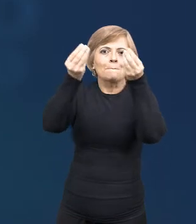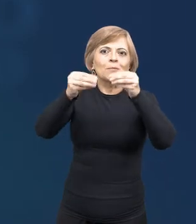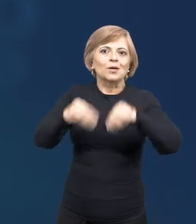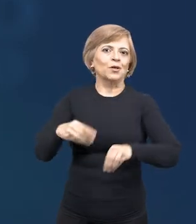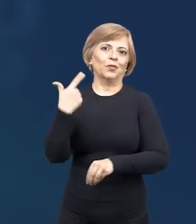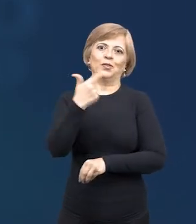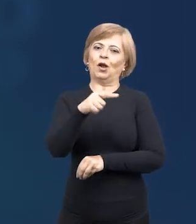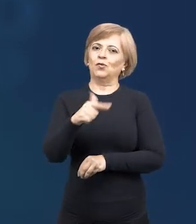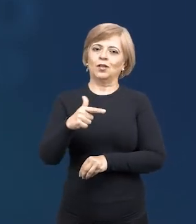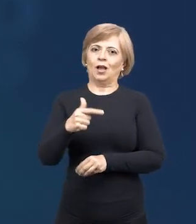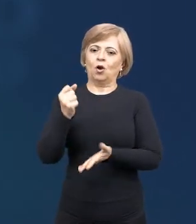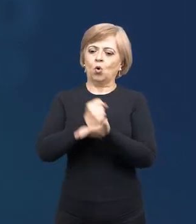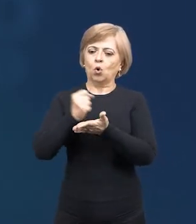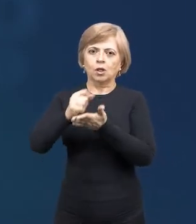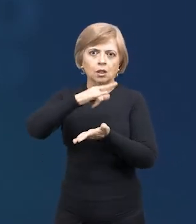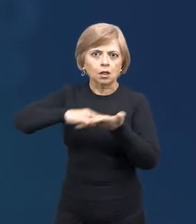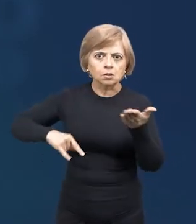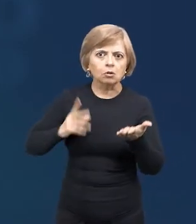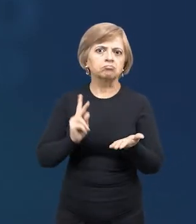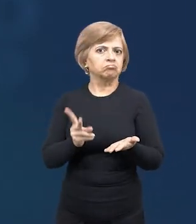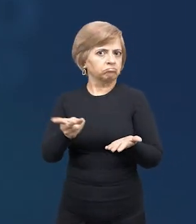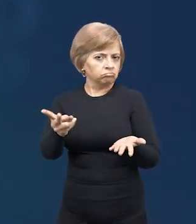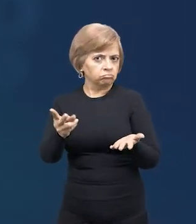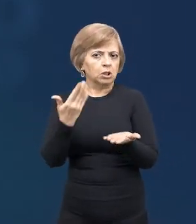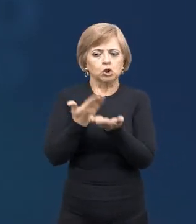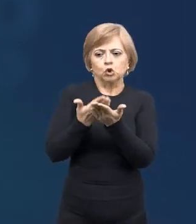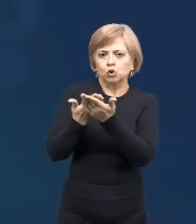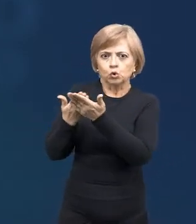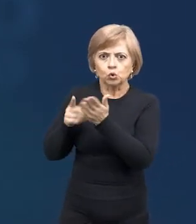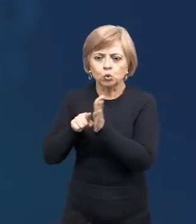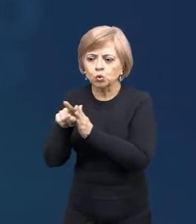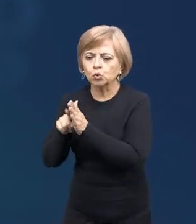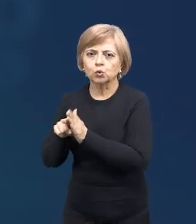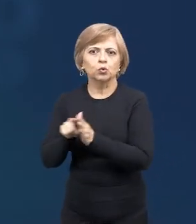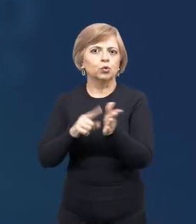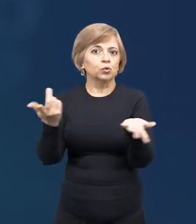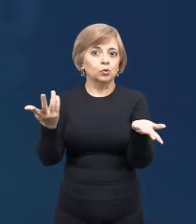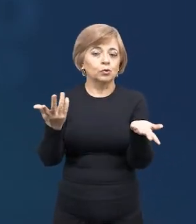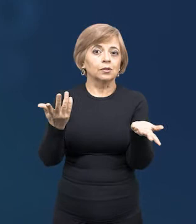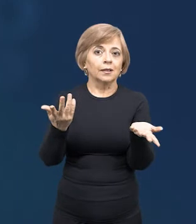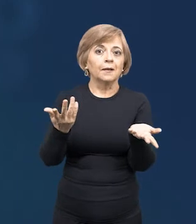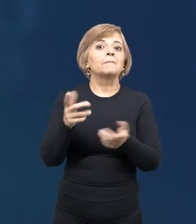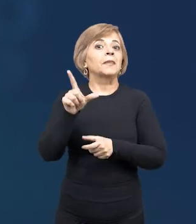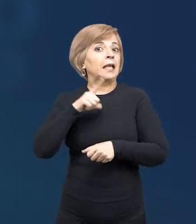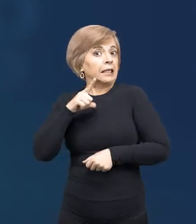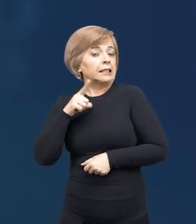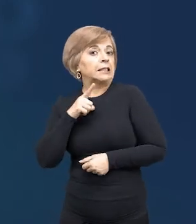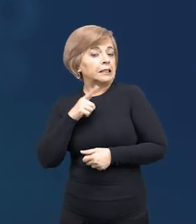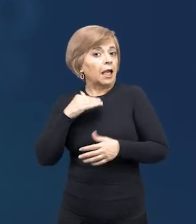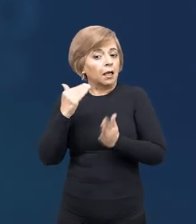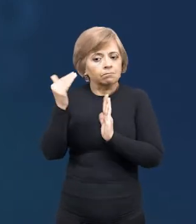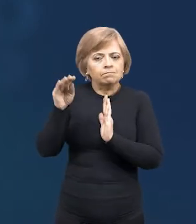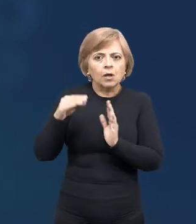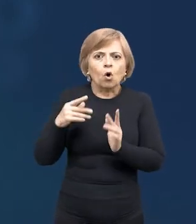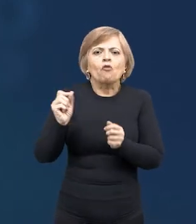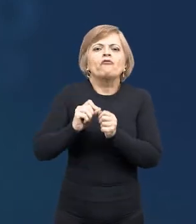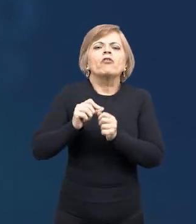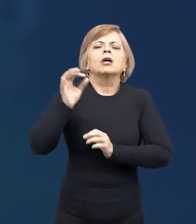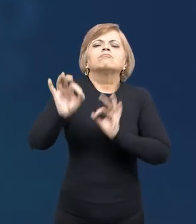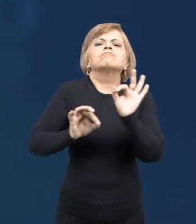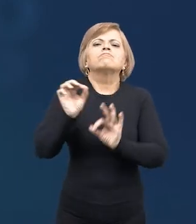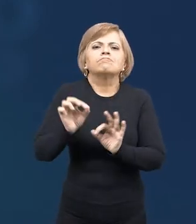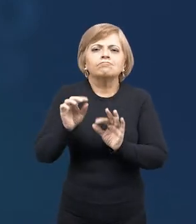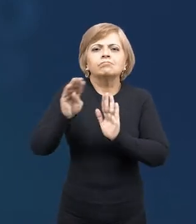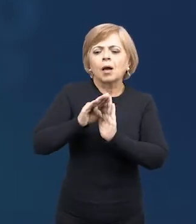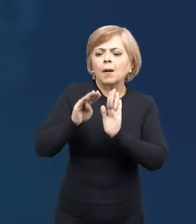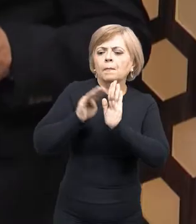prejuízo ao ritmo de contratações e estudos em procedimentos dos principais órgãos